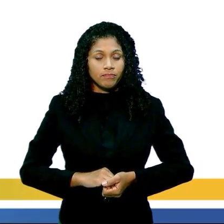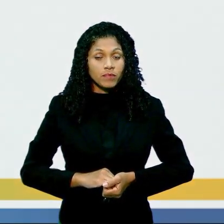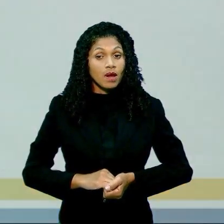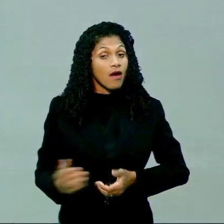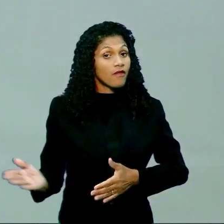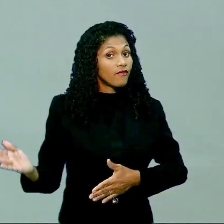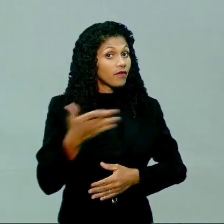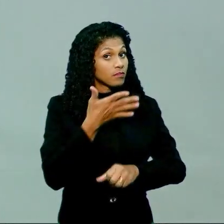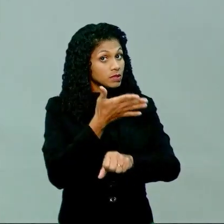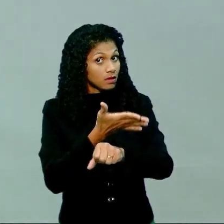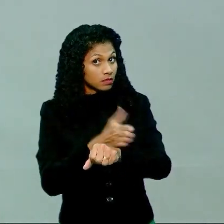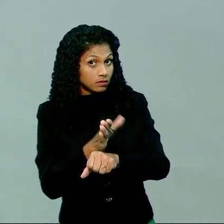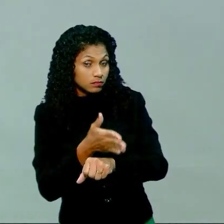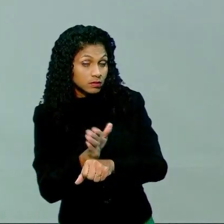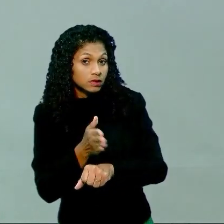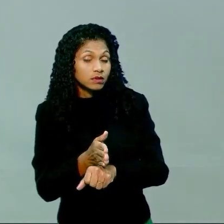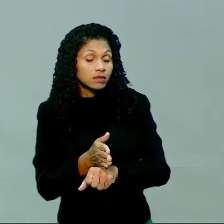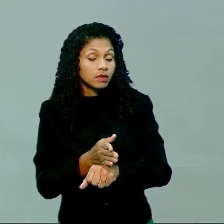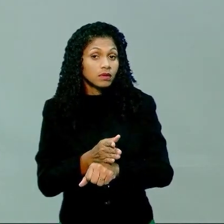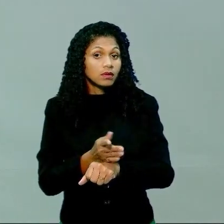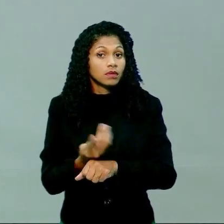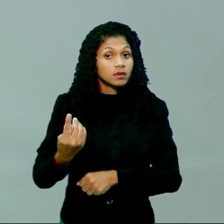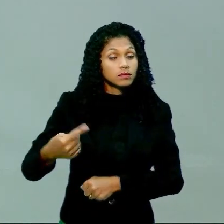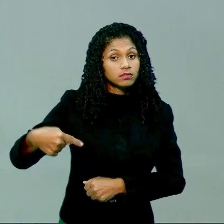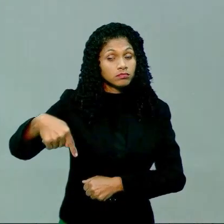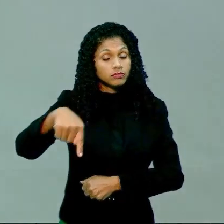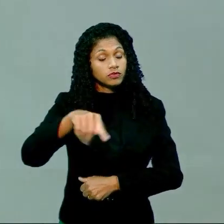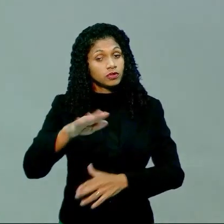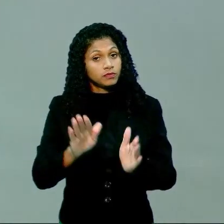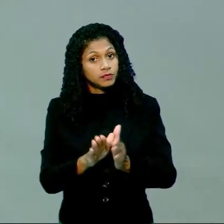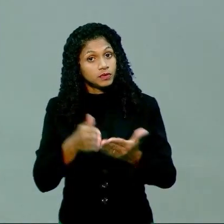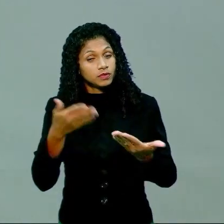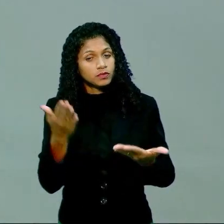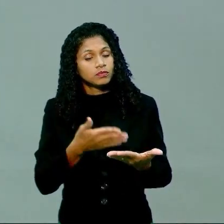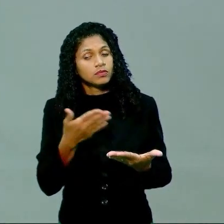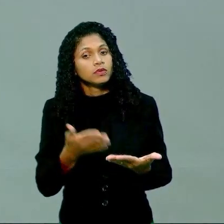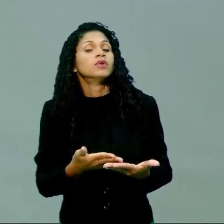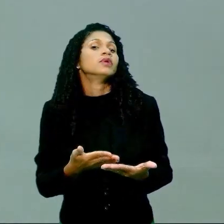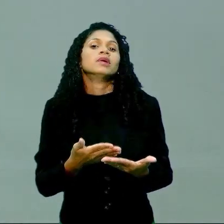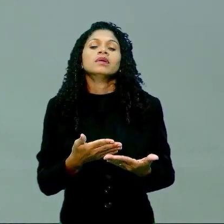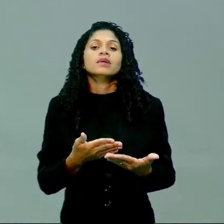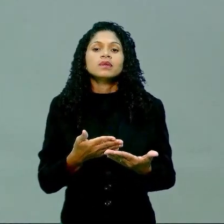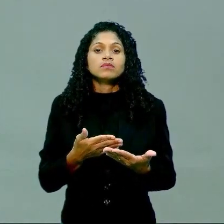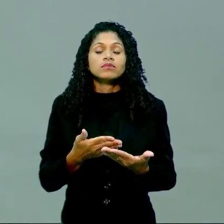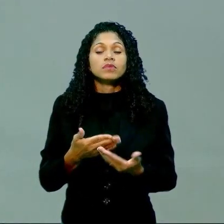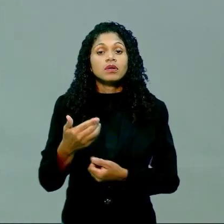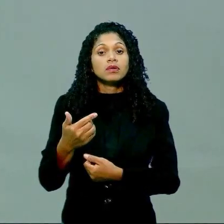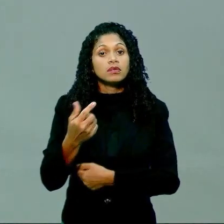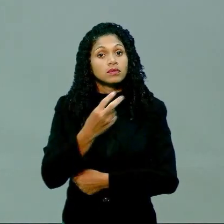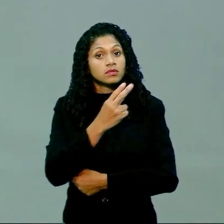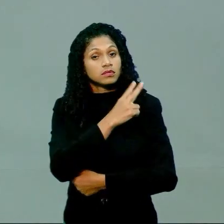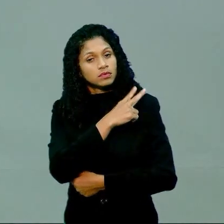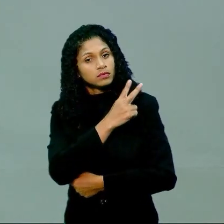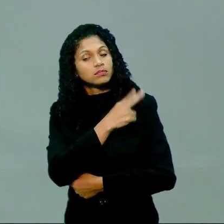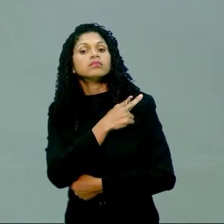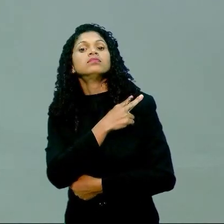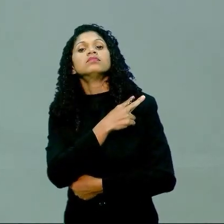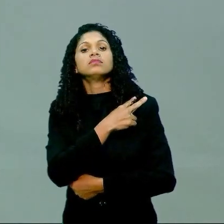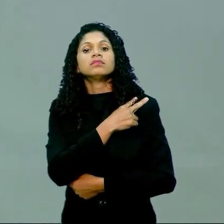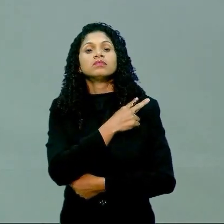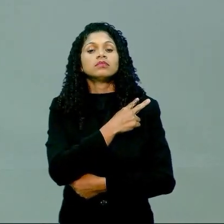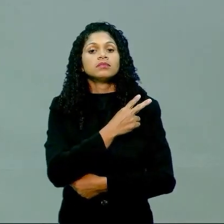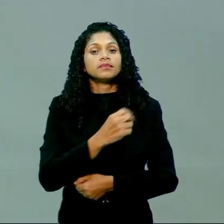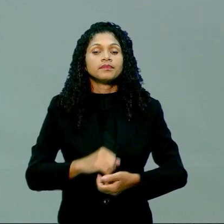Vamos agora aos exercícios. Vocês aí em casa vão pegar o livro da Prova Enem, segundo ano do ensino